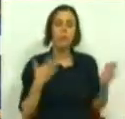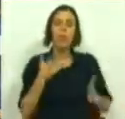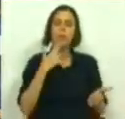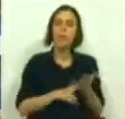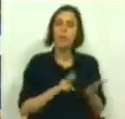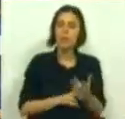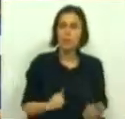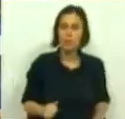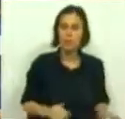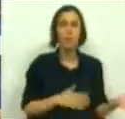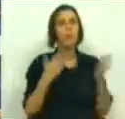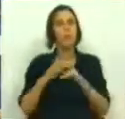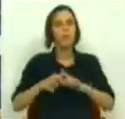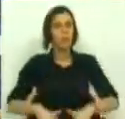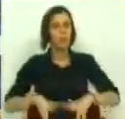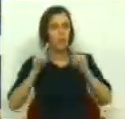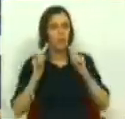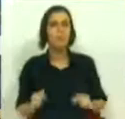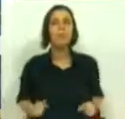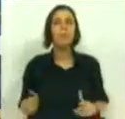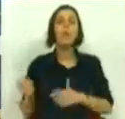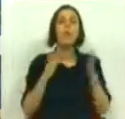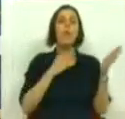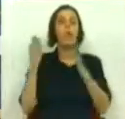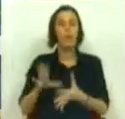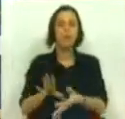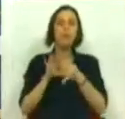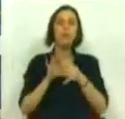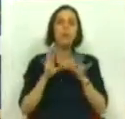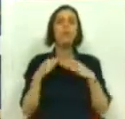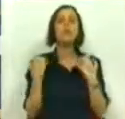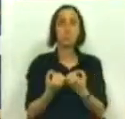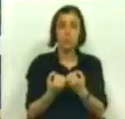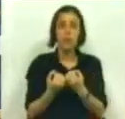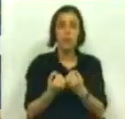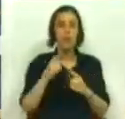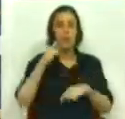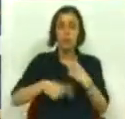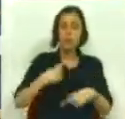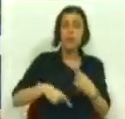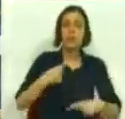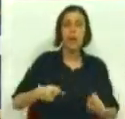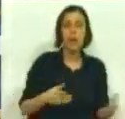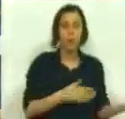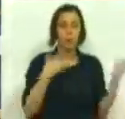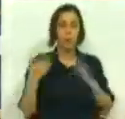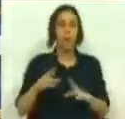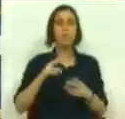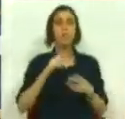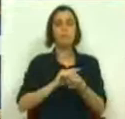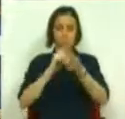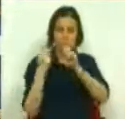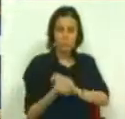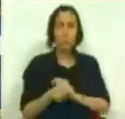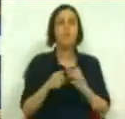do realismo, no lado do crescimento, no lado da solidariedade social e geracional, no lado do